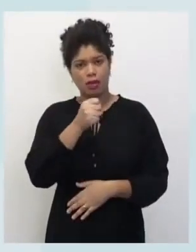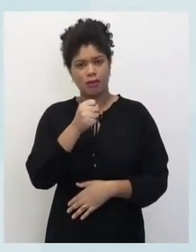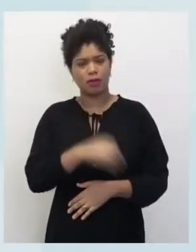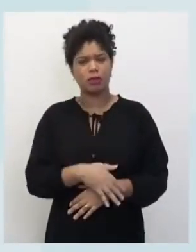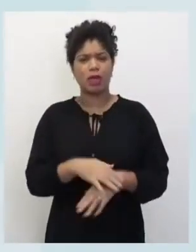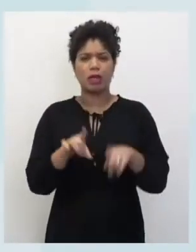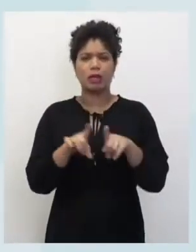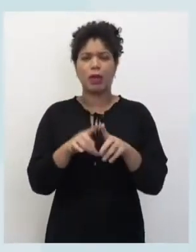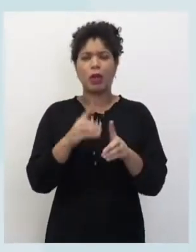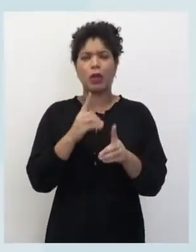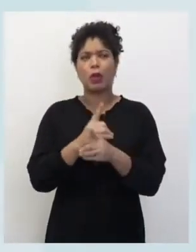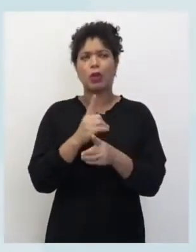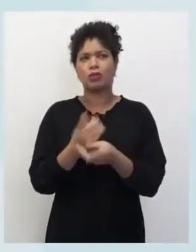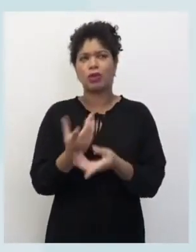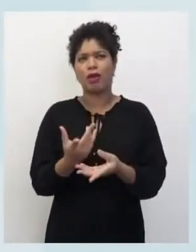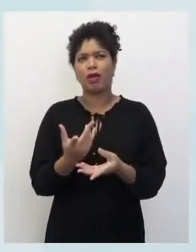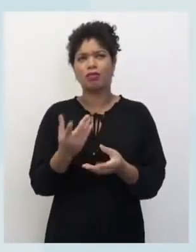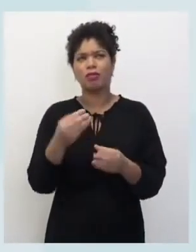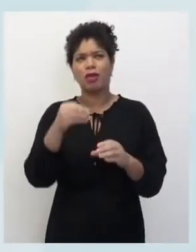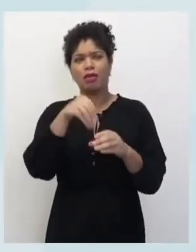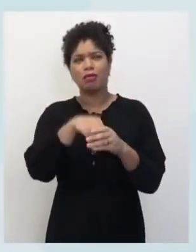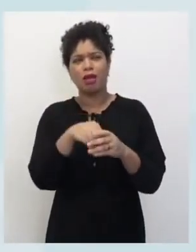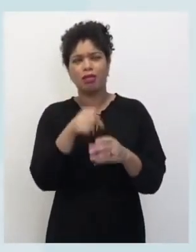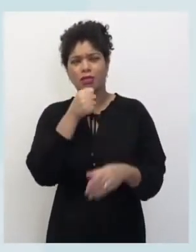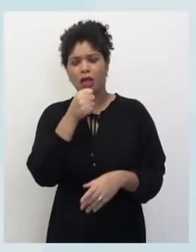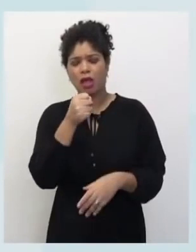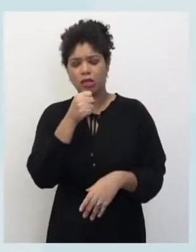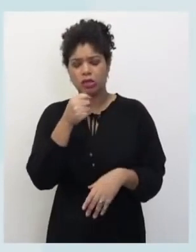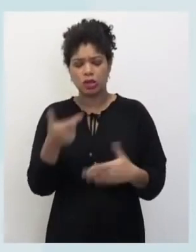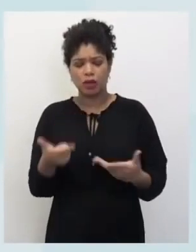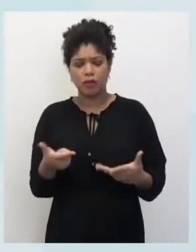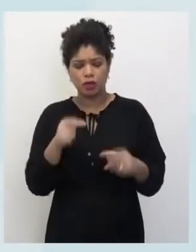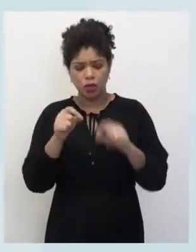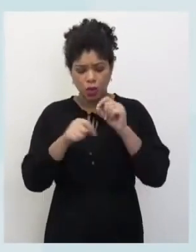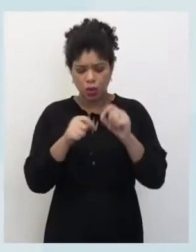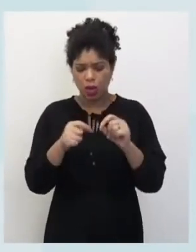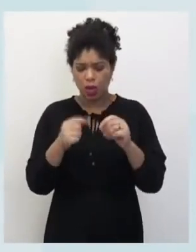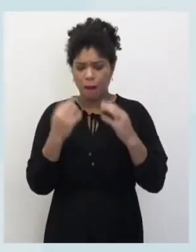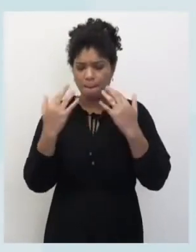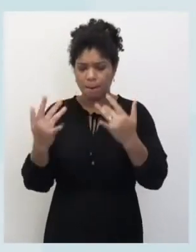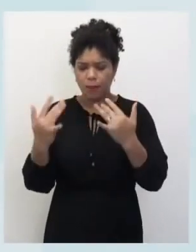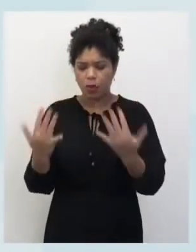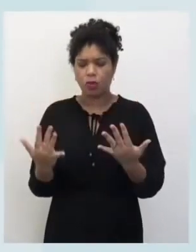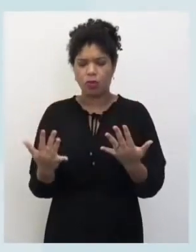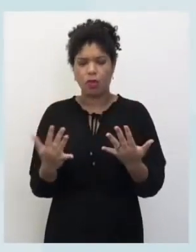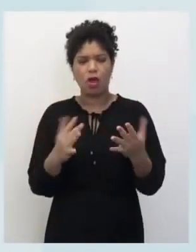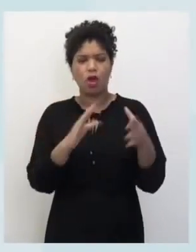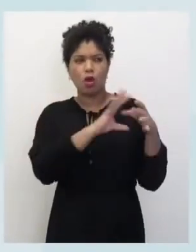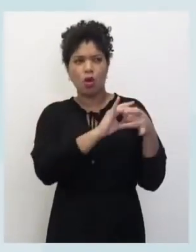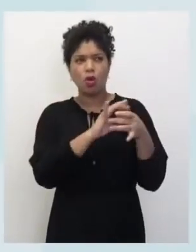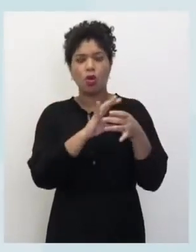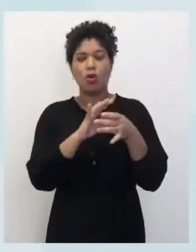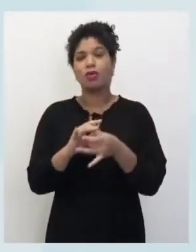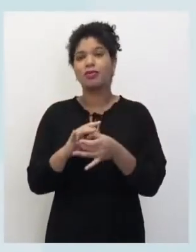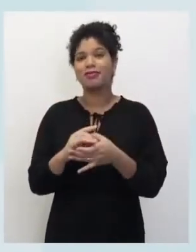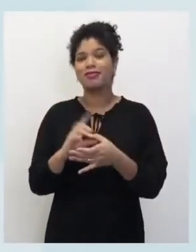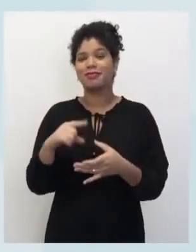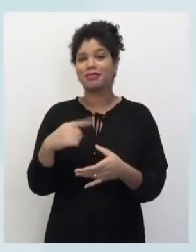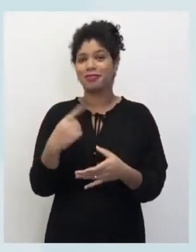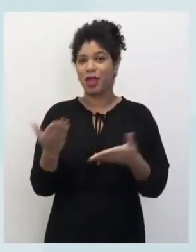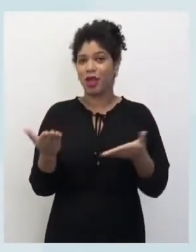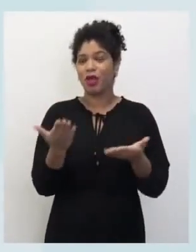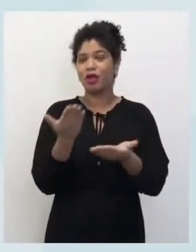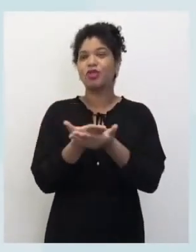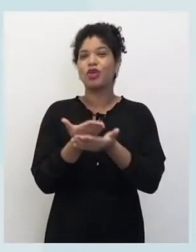que organizam a entrevista, qual é o público-alvo, qual é o contexto. No nosso caso, nós estamos trabalhando o gênero